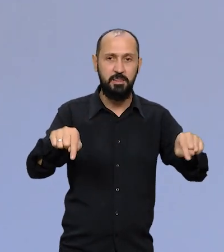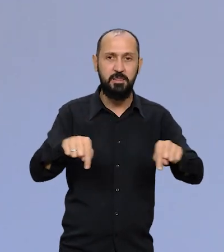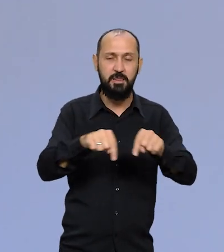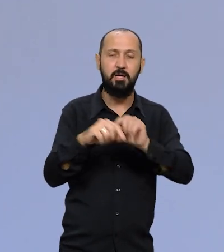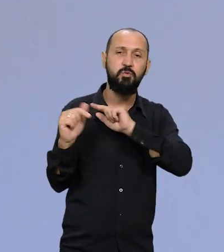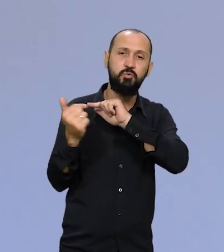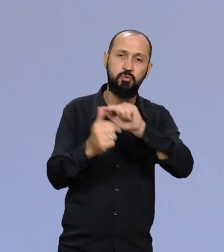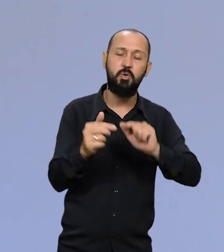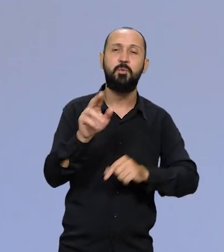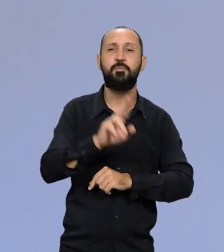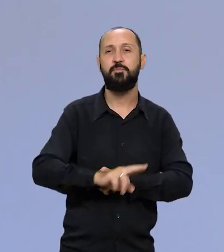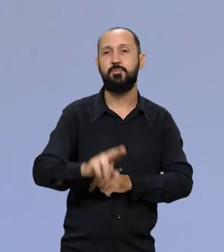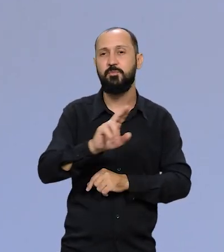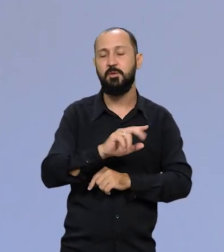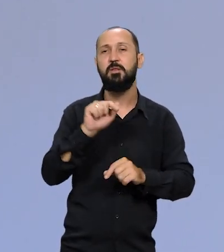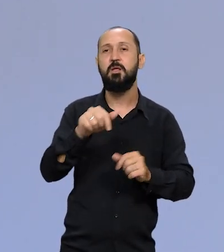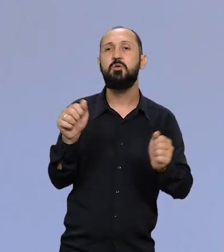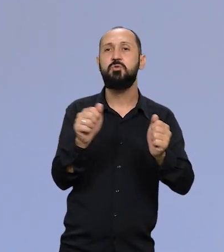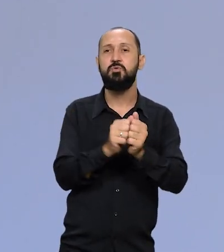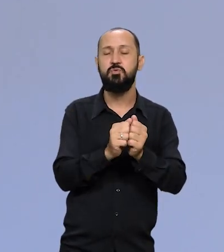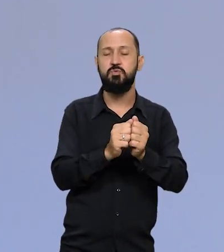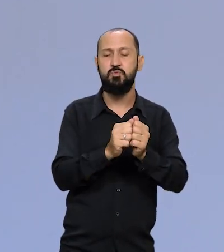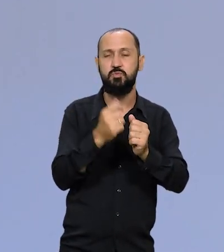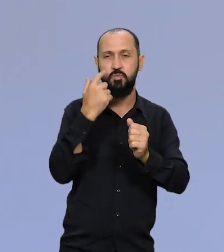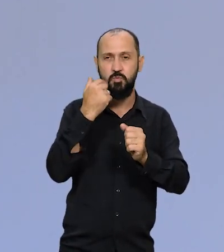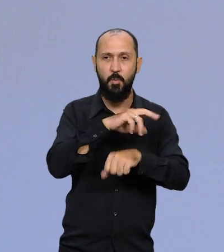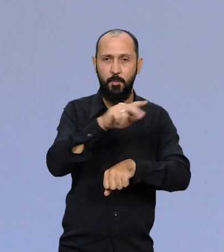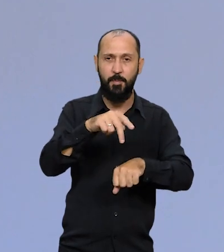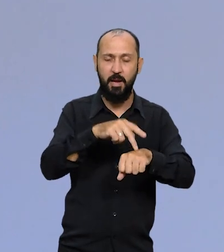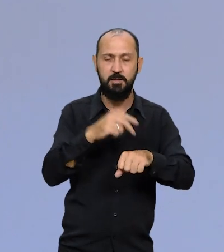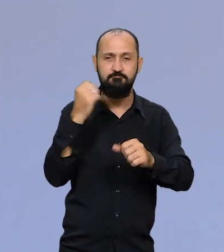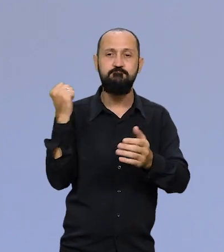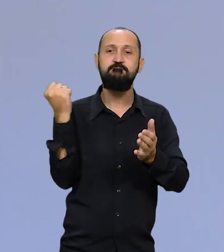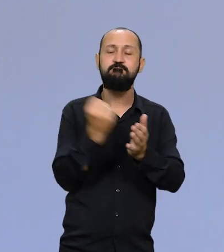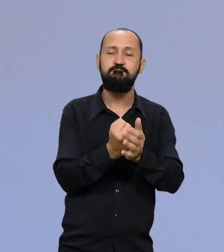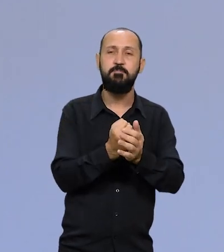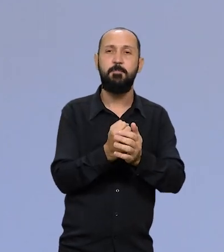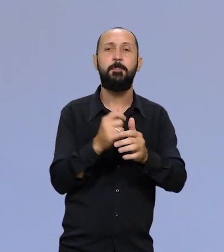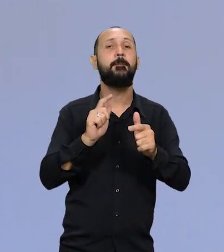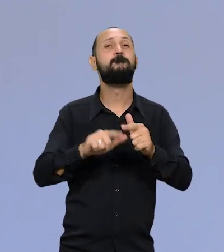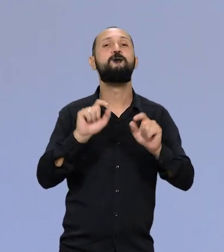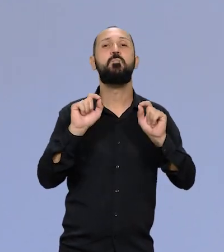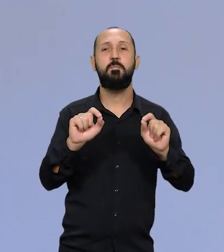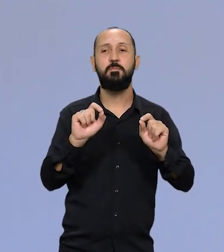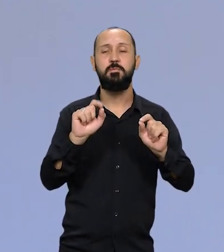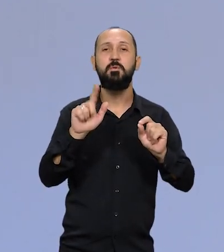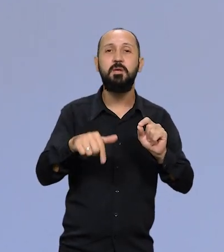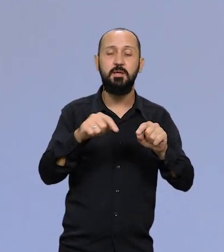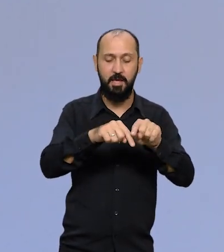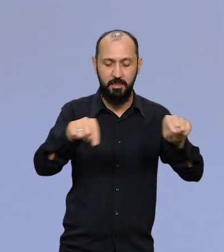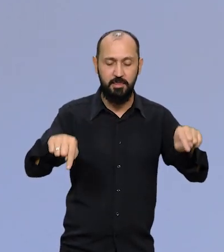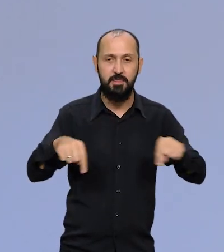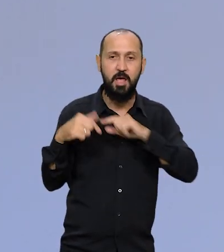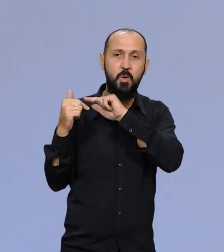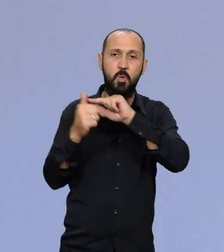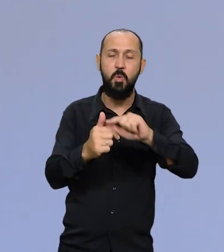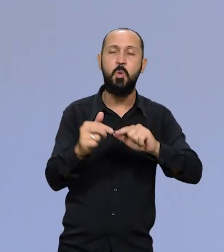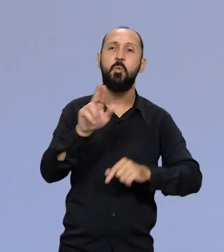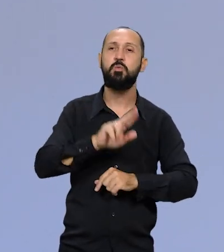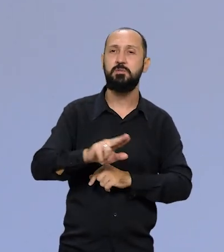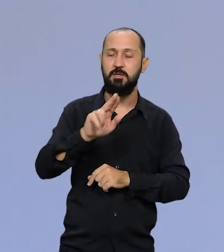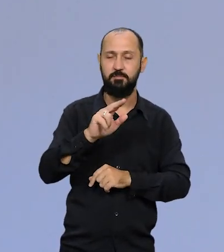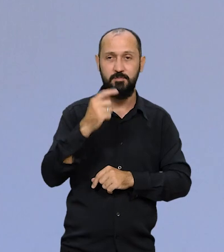tinham a confiança legítima, a segurança jurídica de títulos expedidos pelo poder público. E aí que começa o problema. O problema nunca